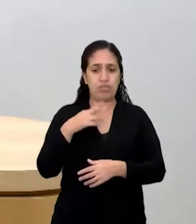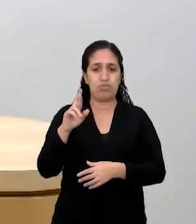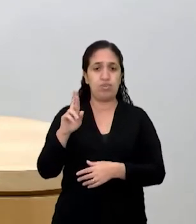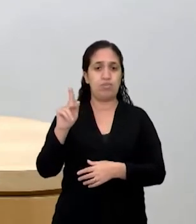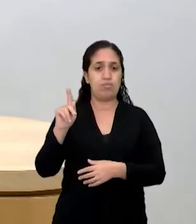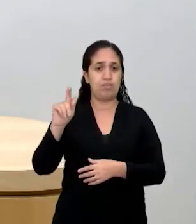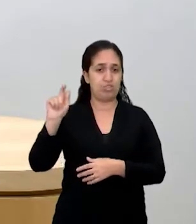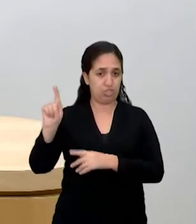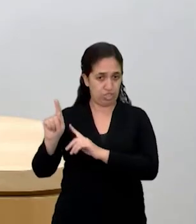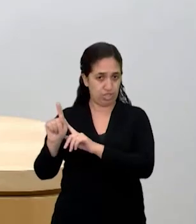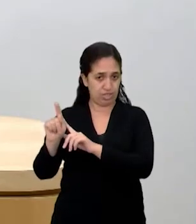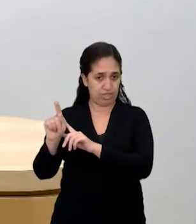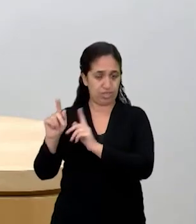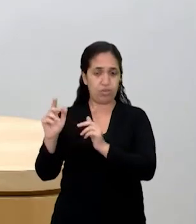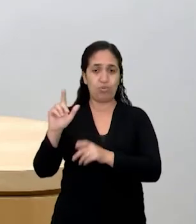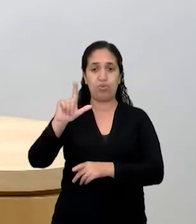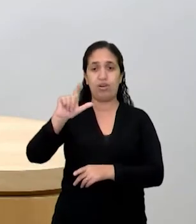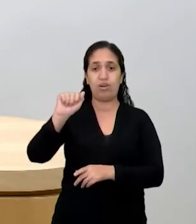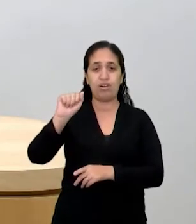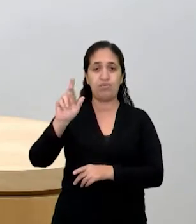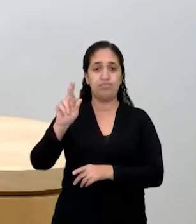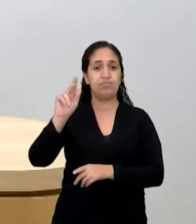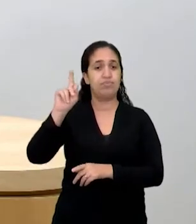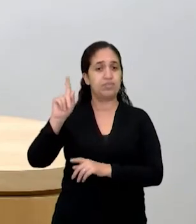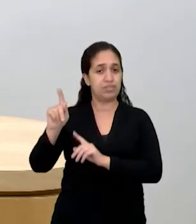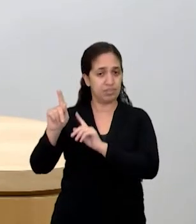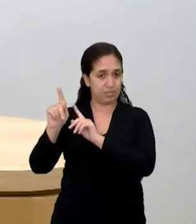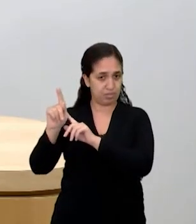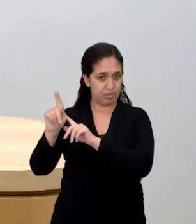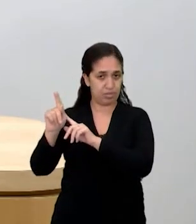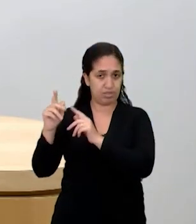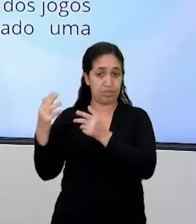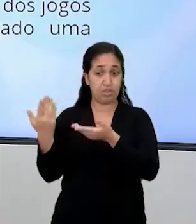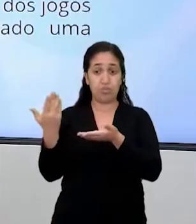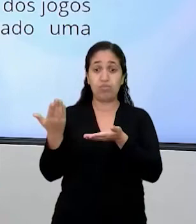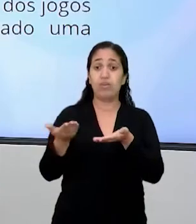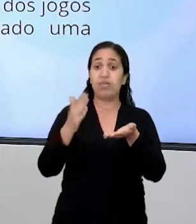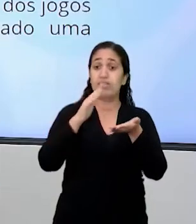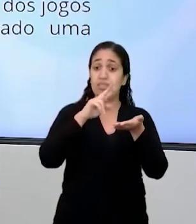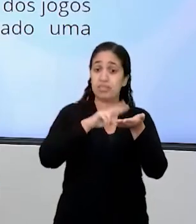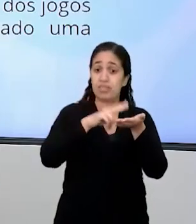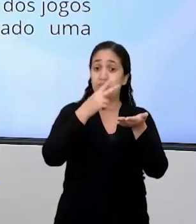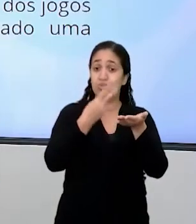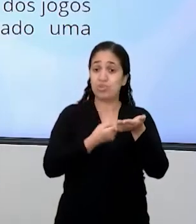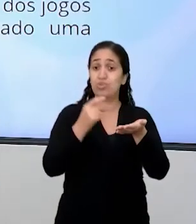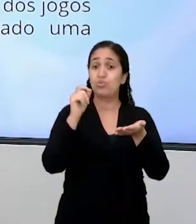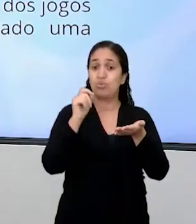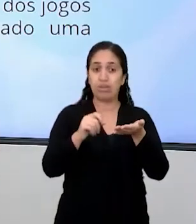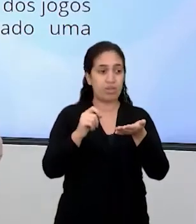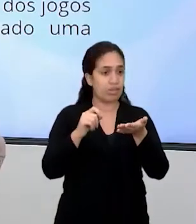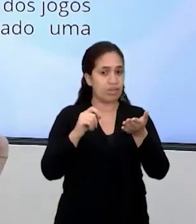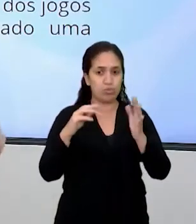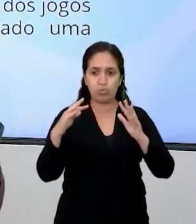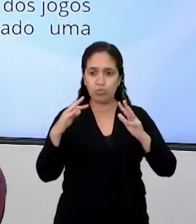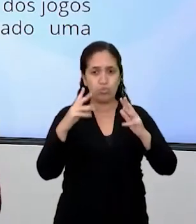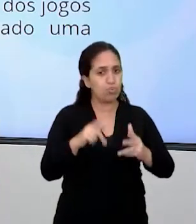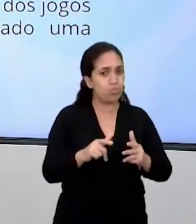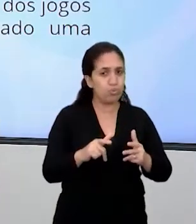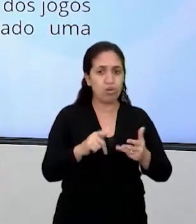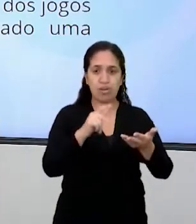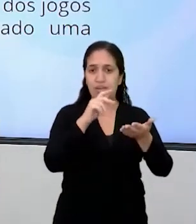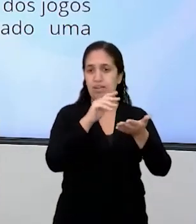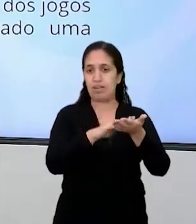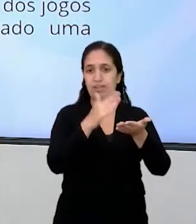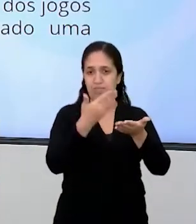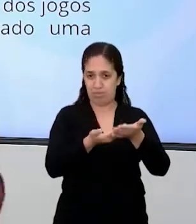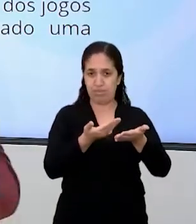RPG, que é o LARP, que ele, na verdade, ele é traduzido pra gente como um jogo total de interpretação. Por